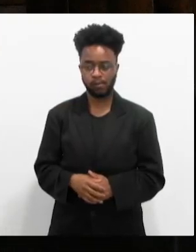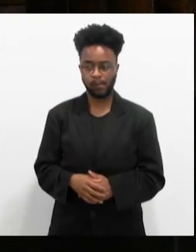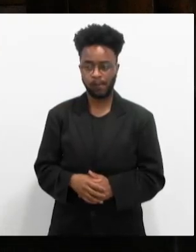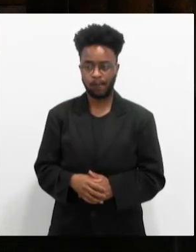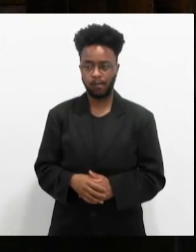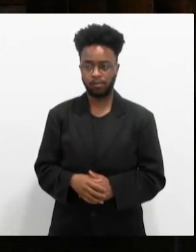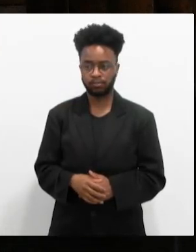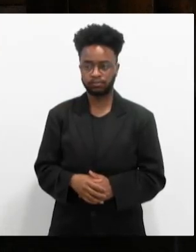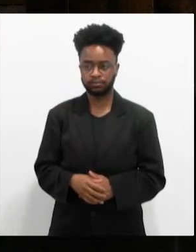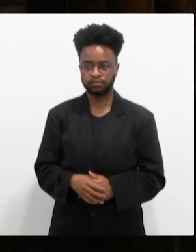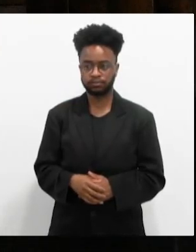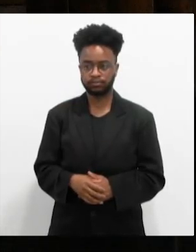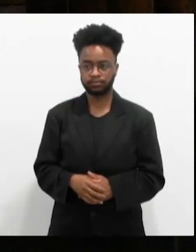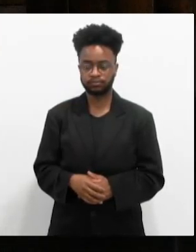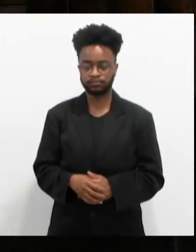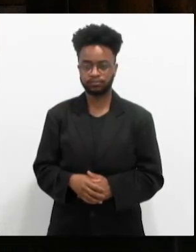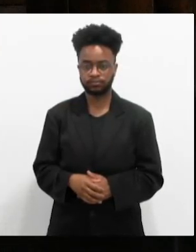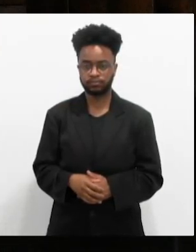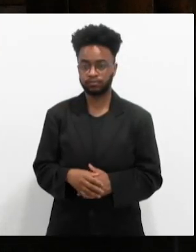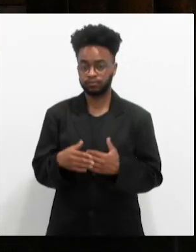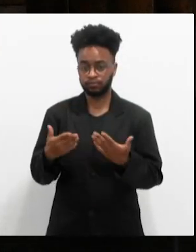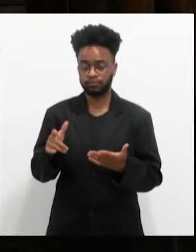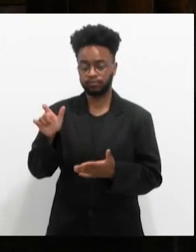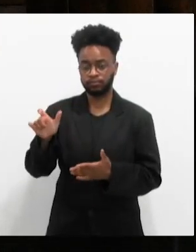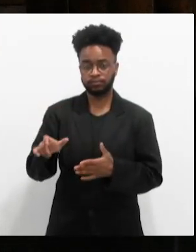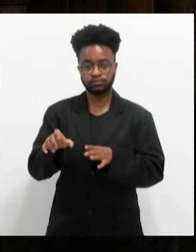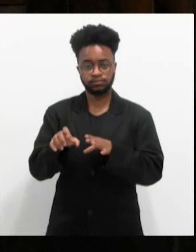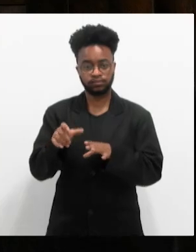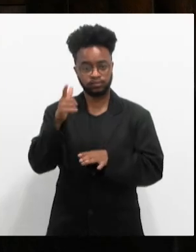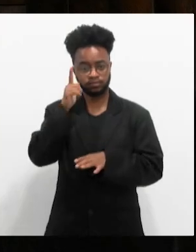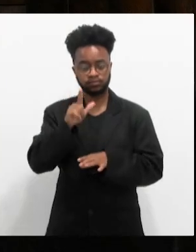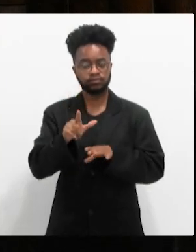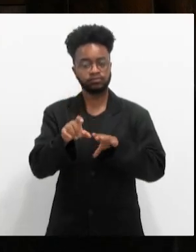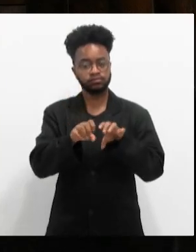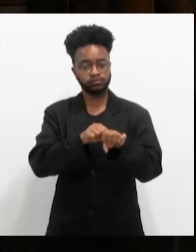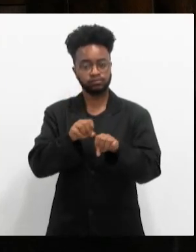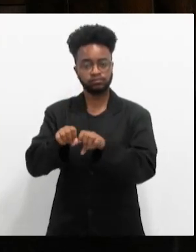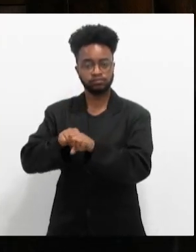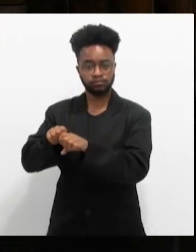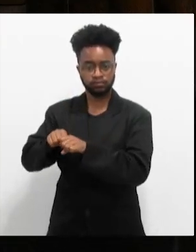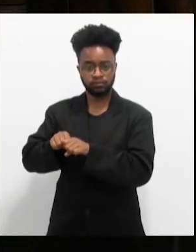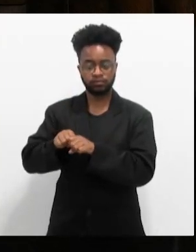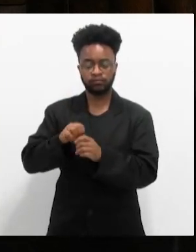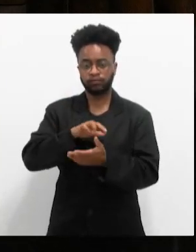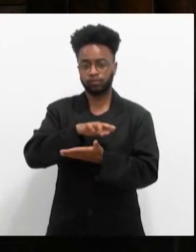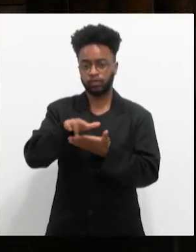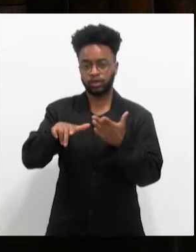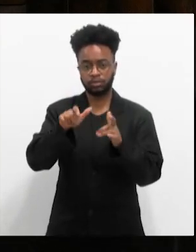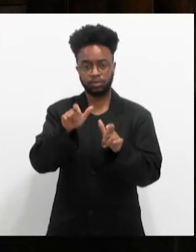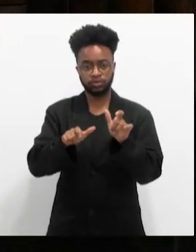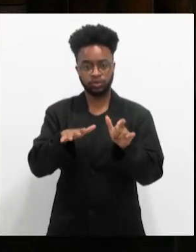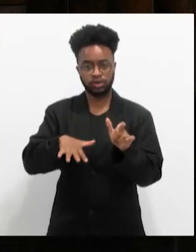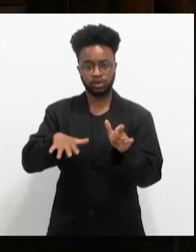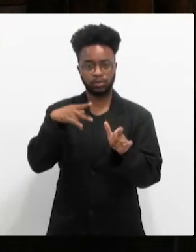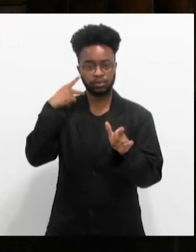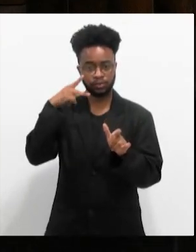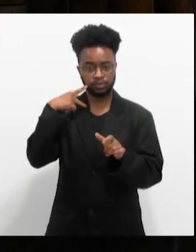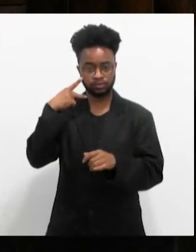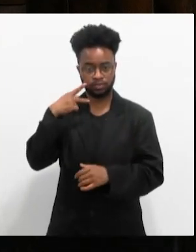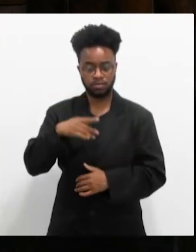e que formou dezenas de quadros para a política,